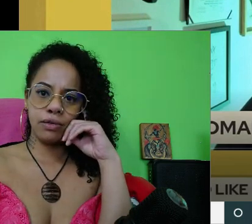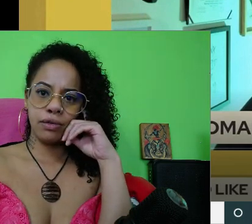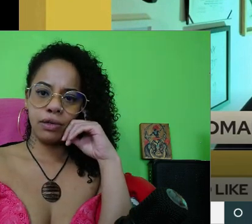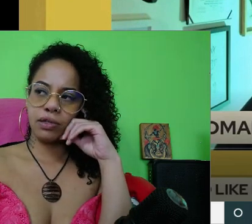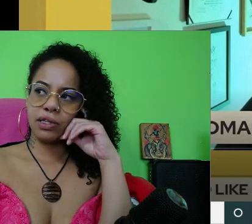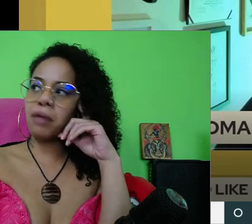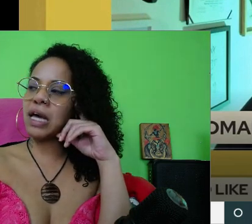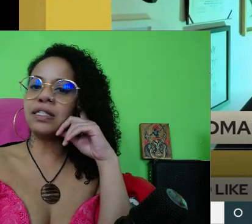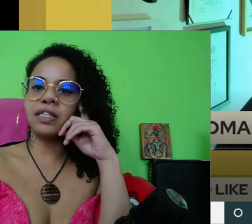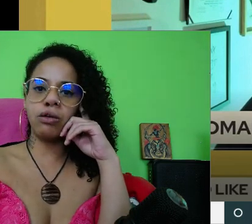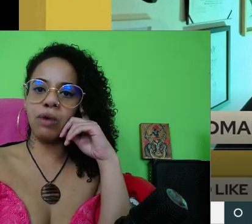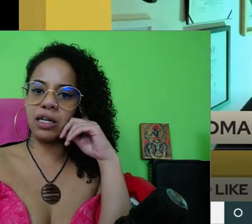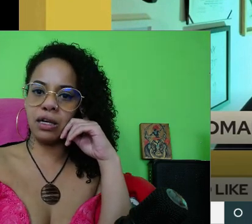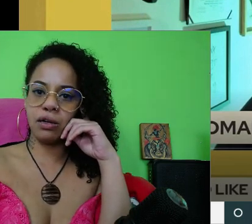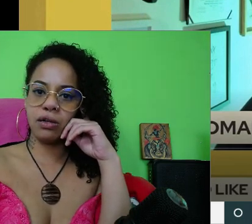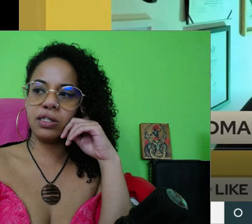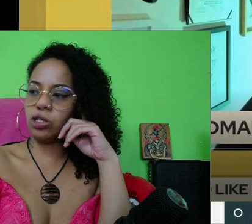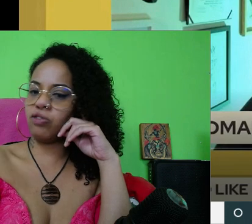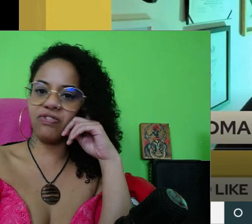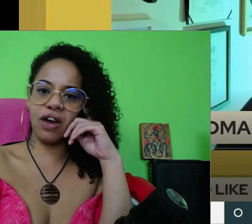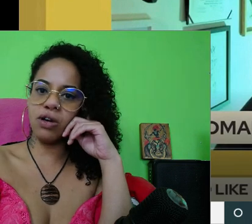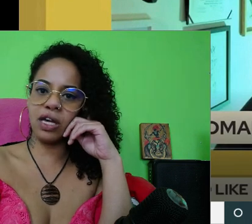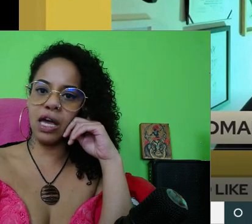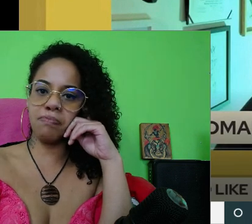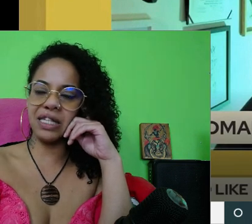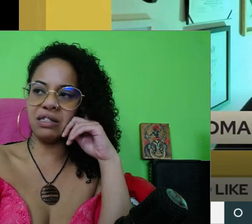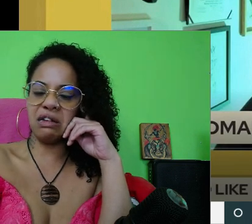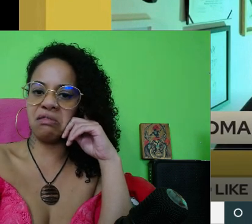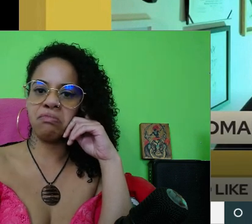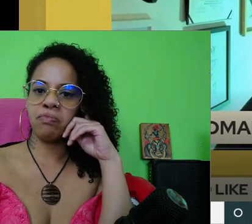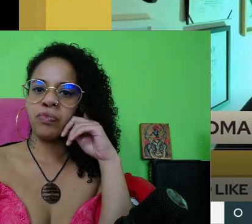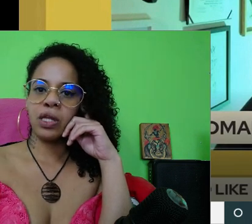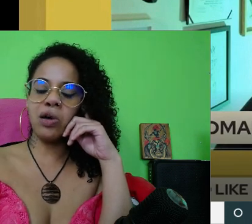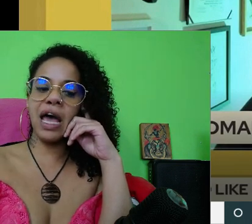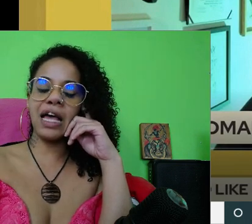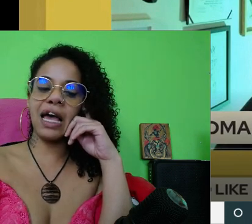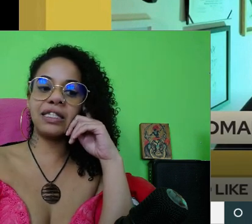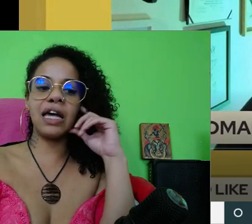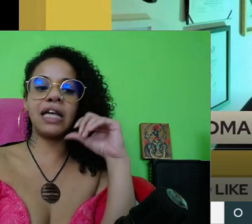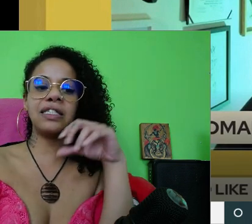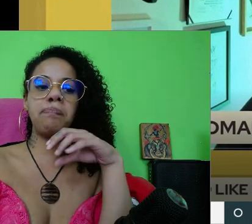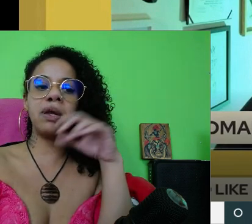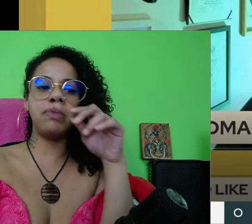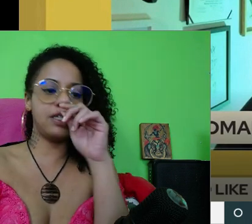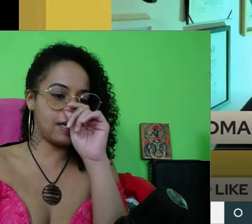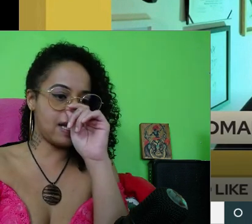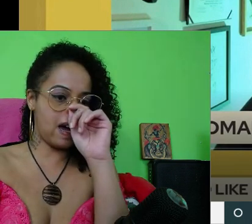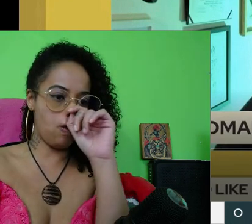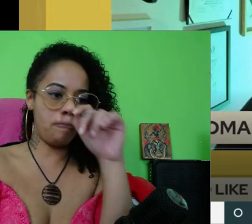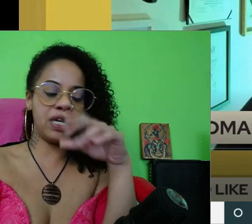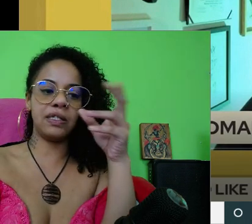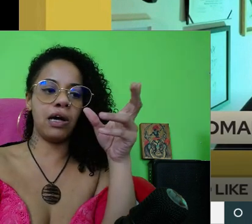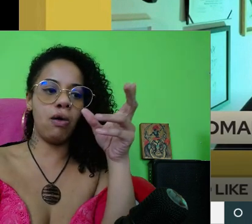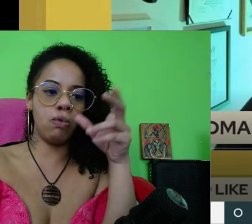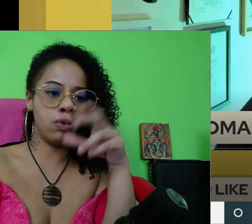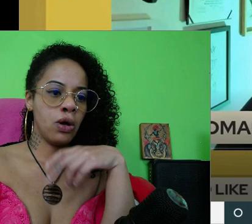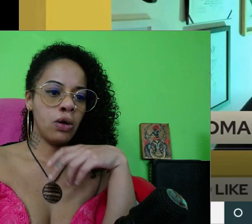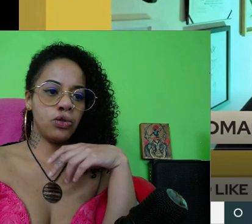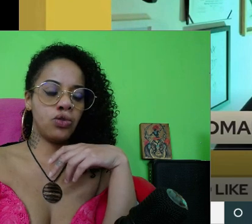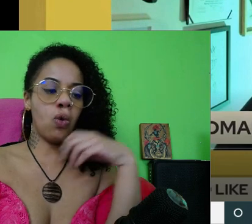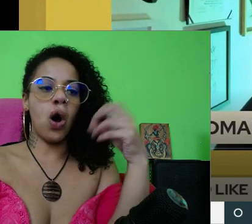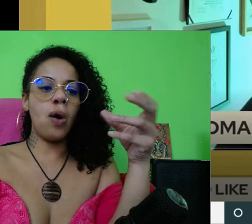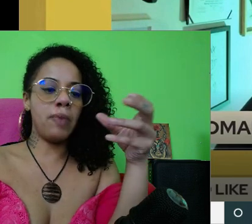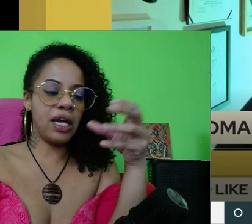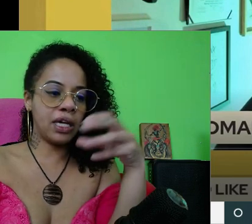aqui tem mais eu aqui se tiver alguém mas assim não essa premissa da opressão